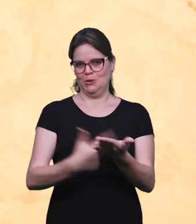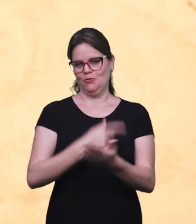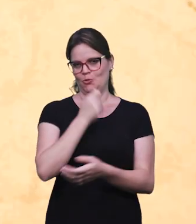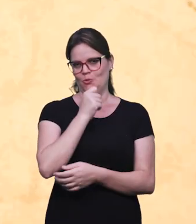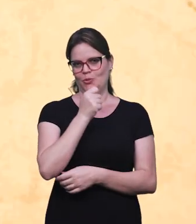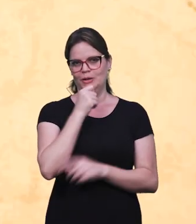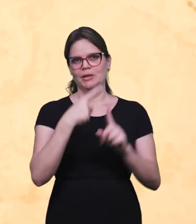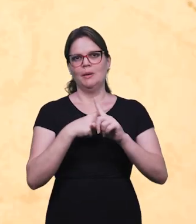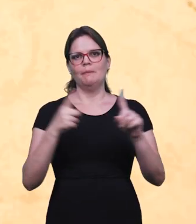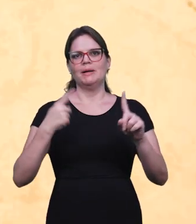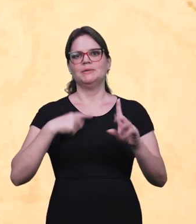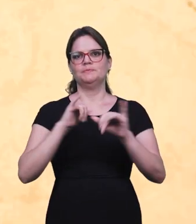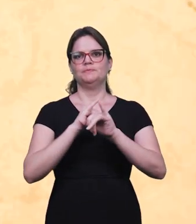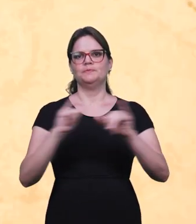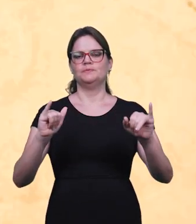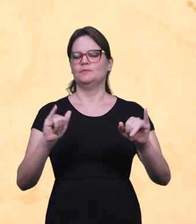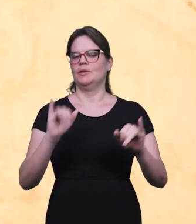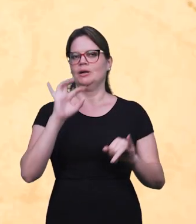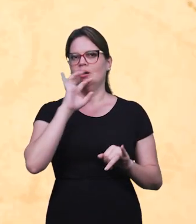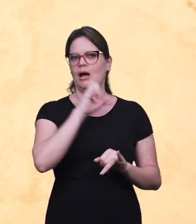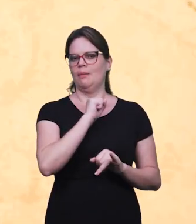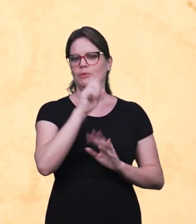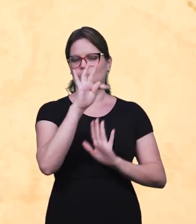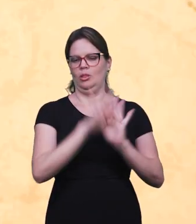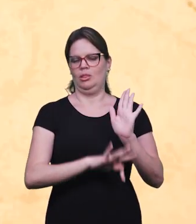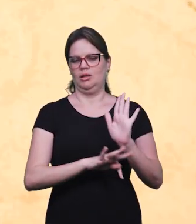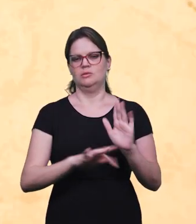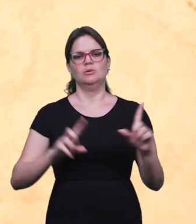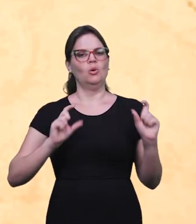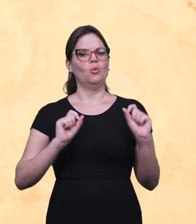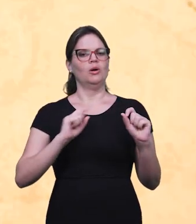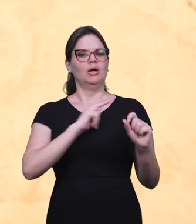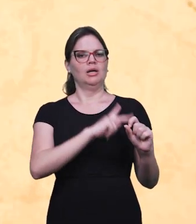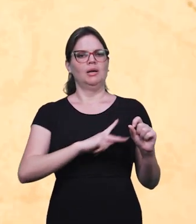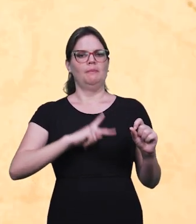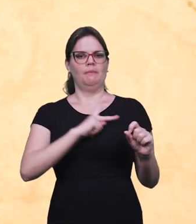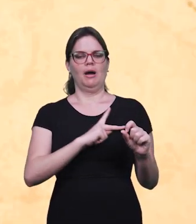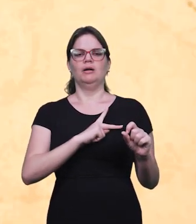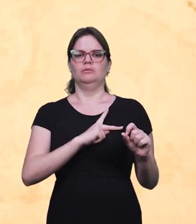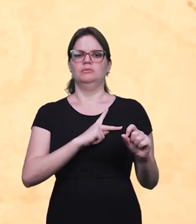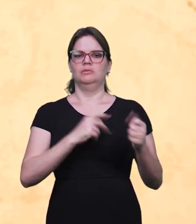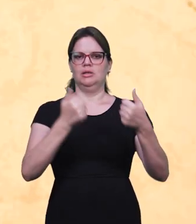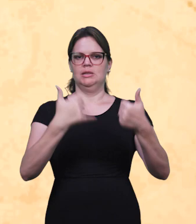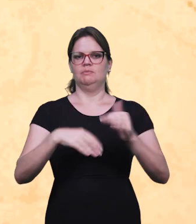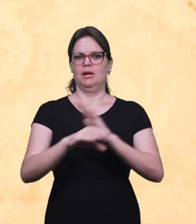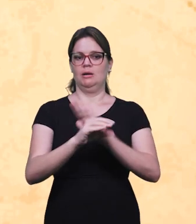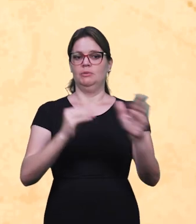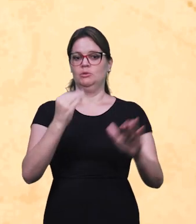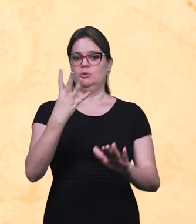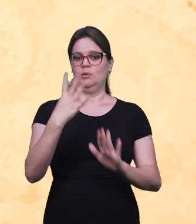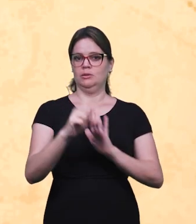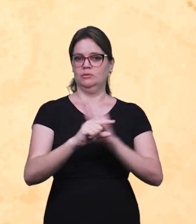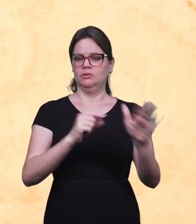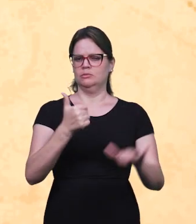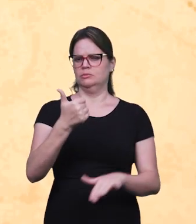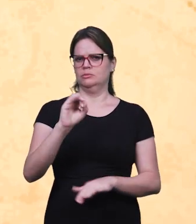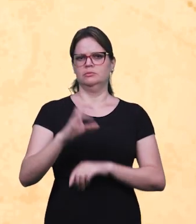só uma palavrinha aqui. Olha só o que Paulo diz em Gálatas